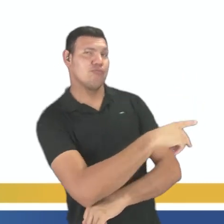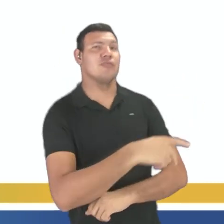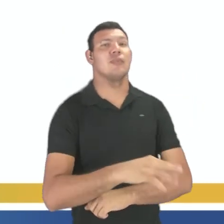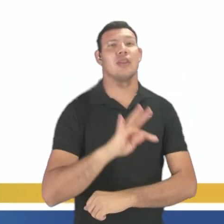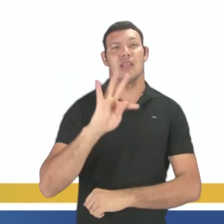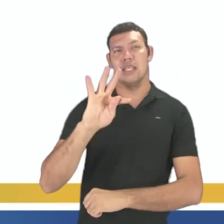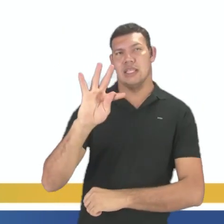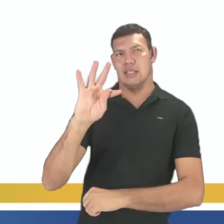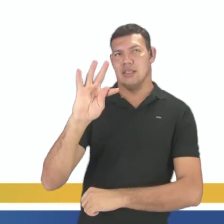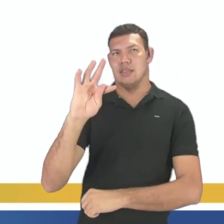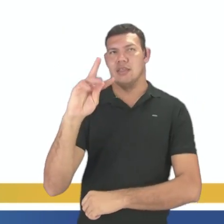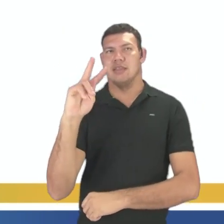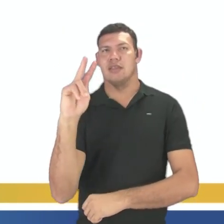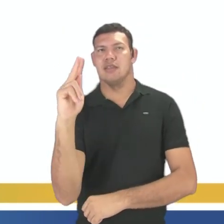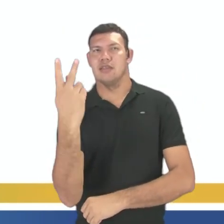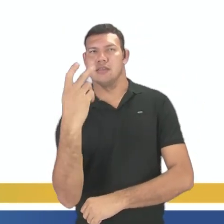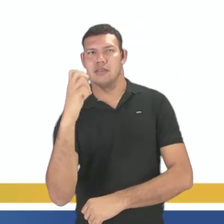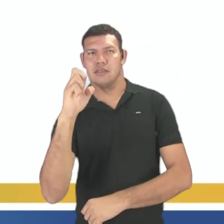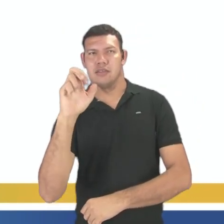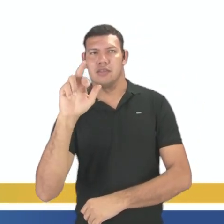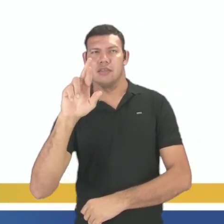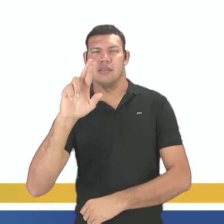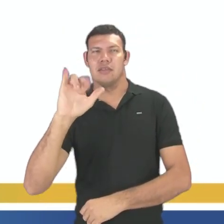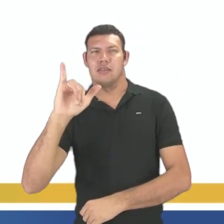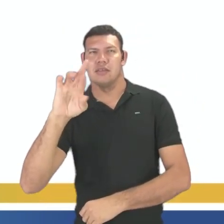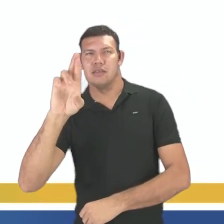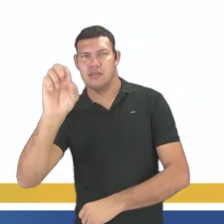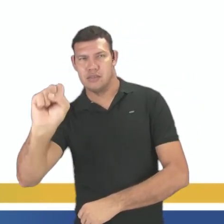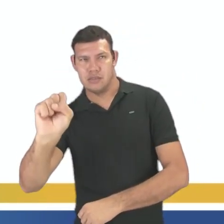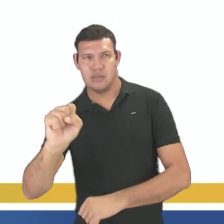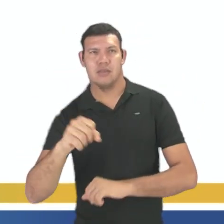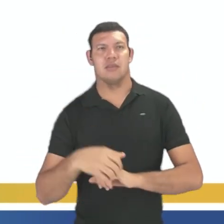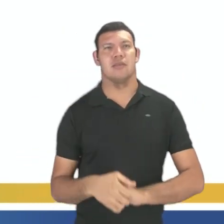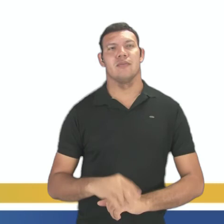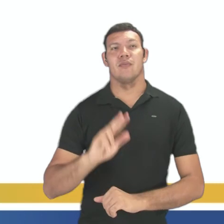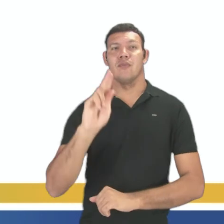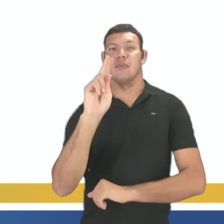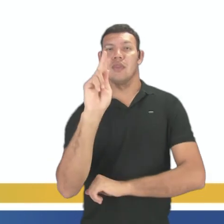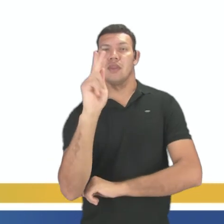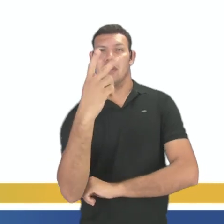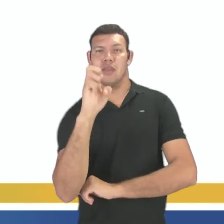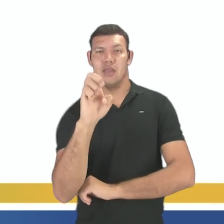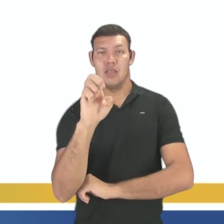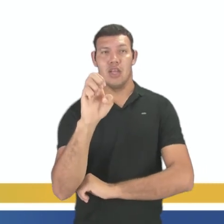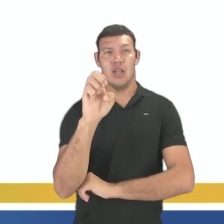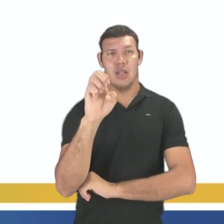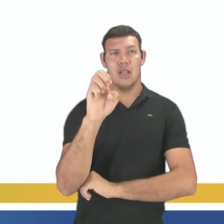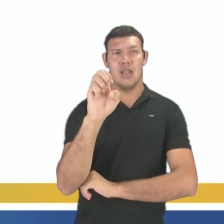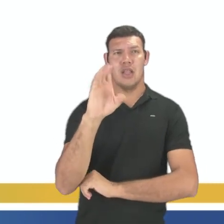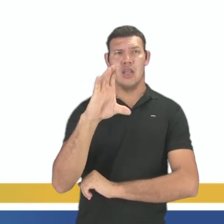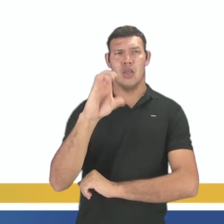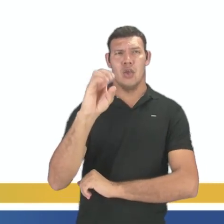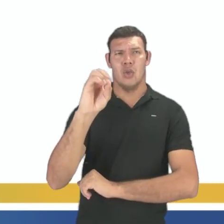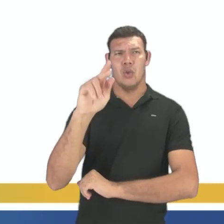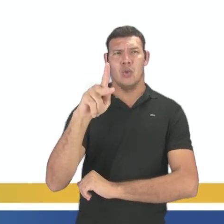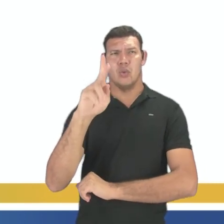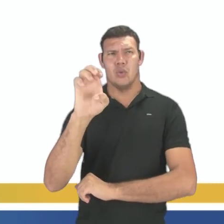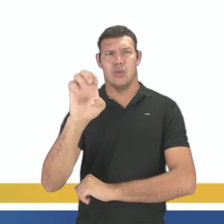realmente entender. E o último, he cooked our or ours